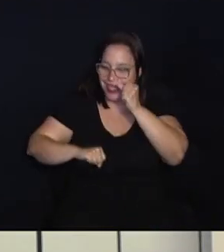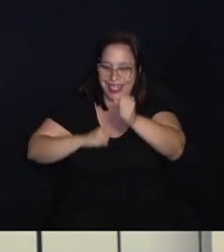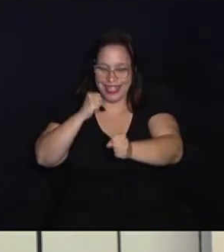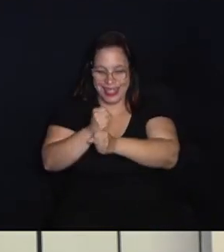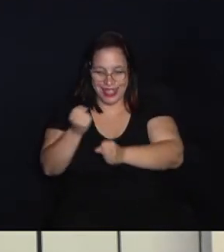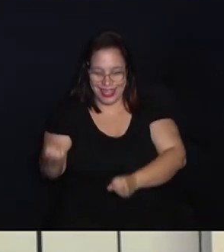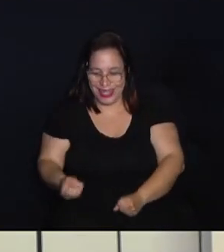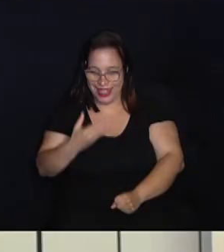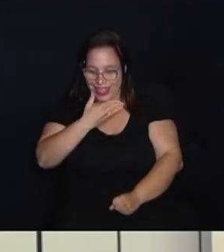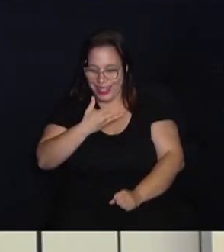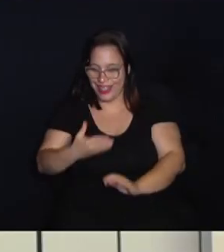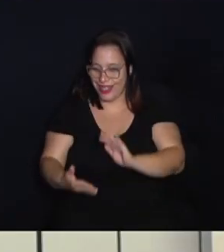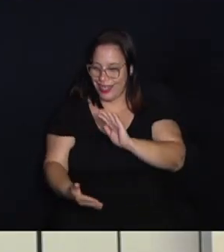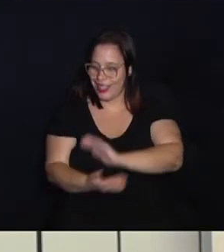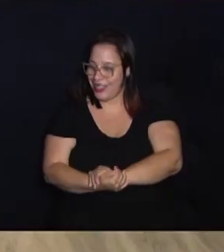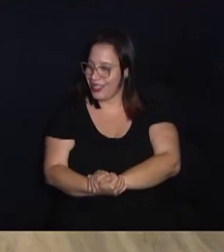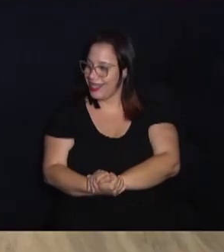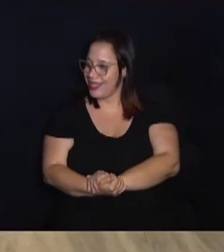Rúbia.